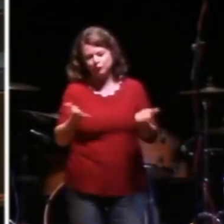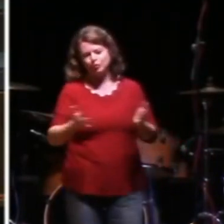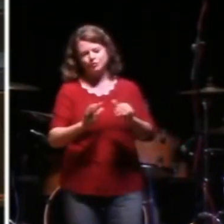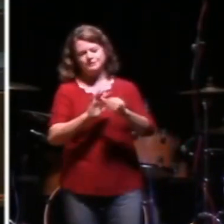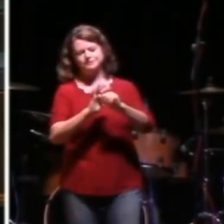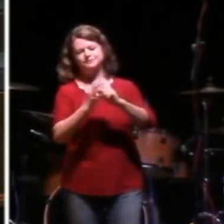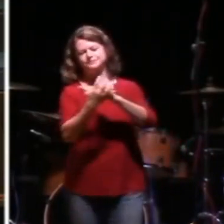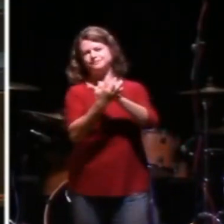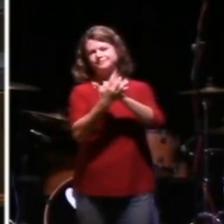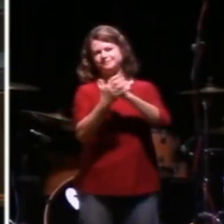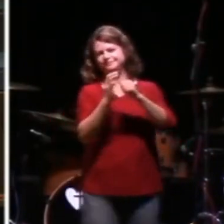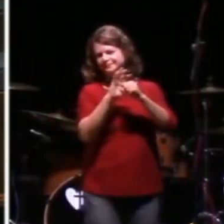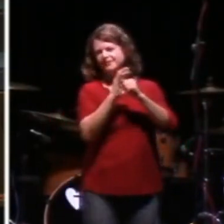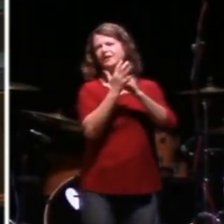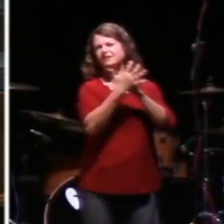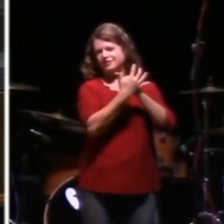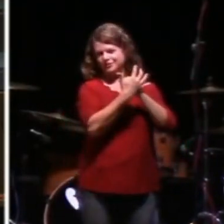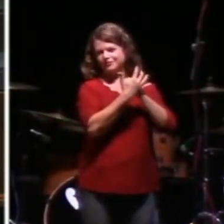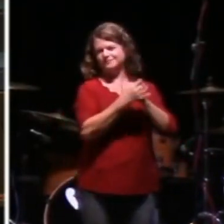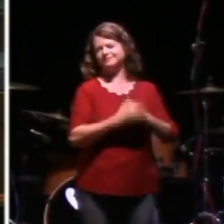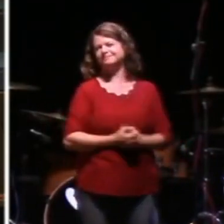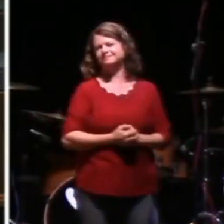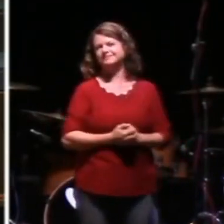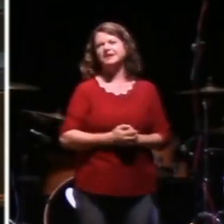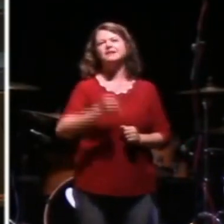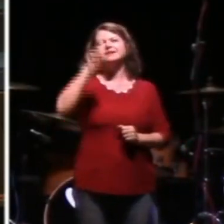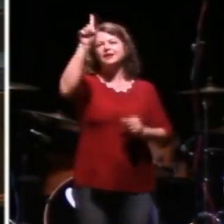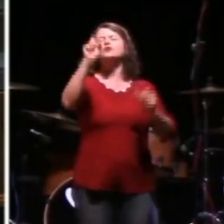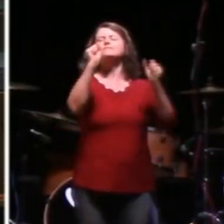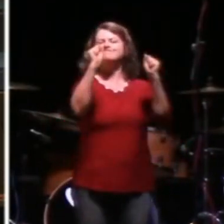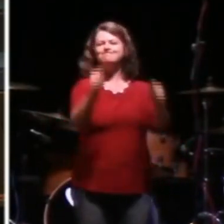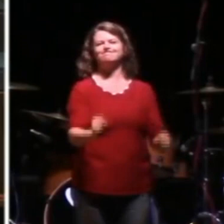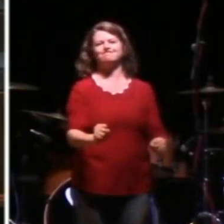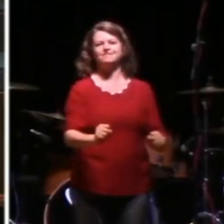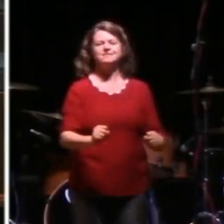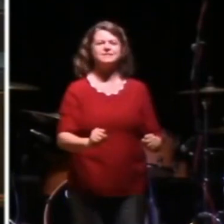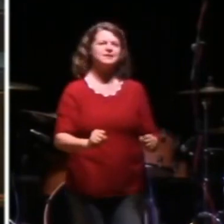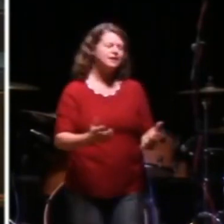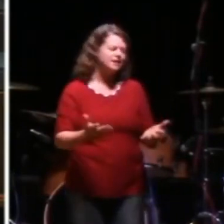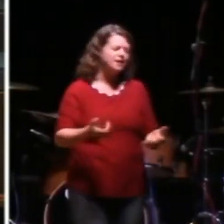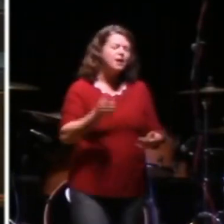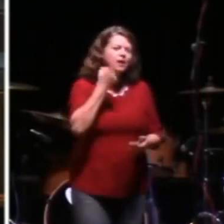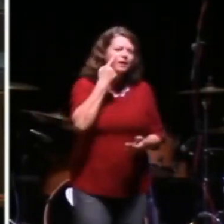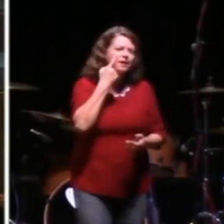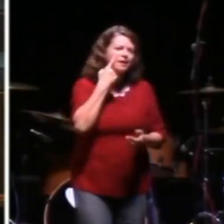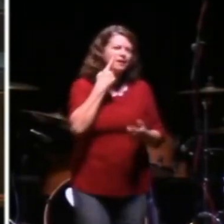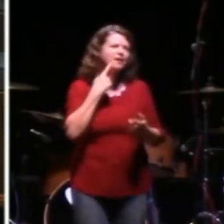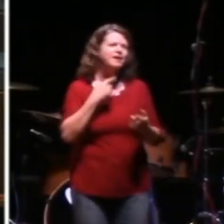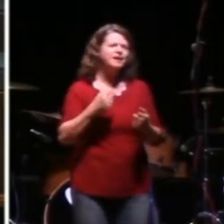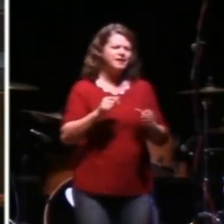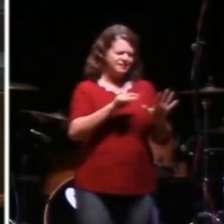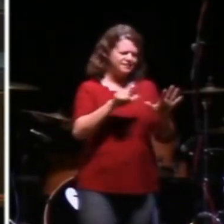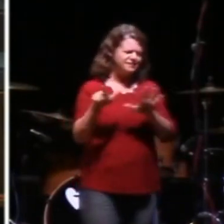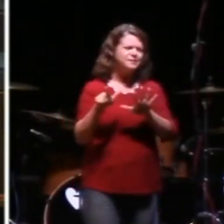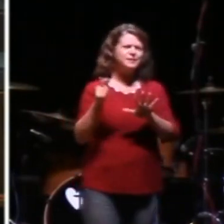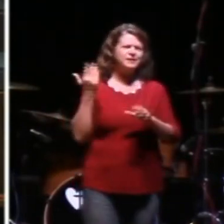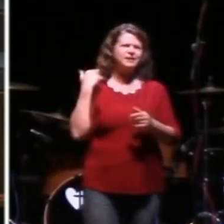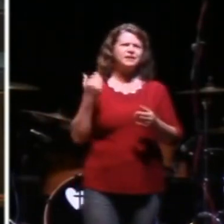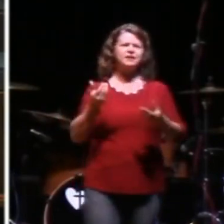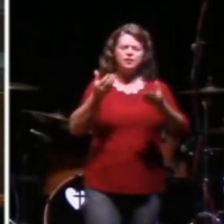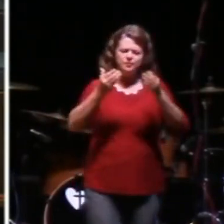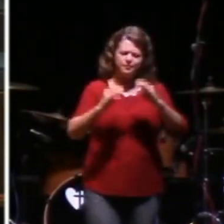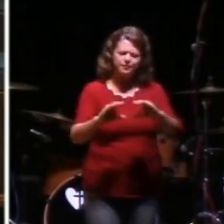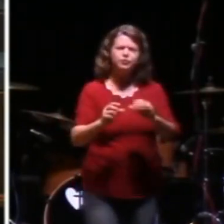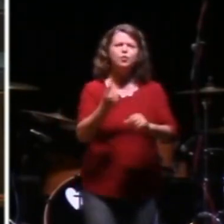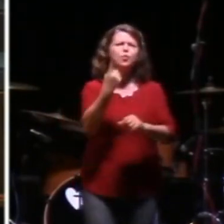deus tem poder o interessante essa semana eu fiz uma pelo num dos grupos de whatsapp para que a gente